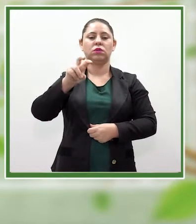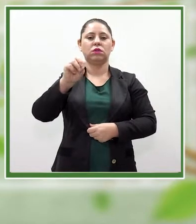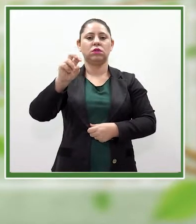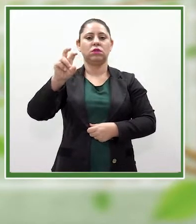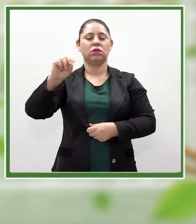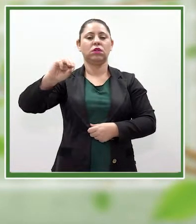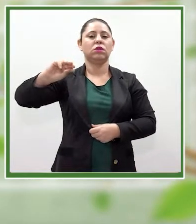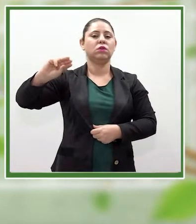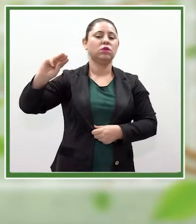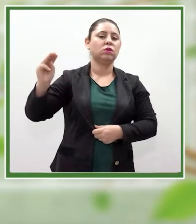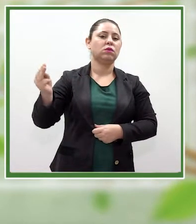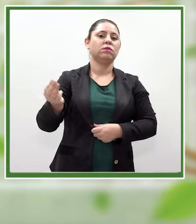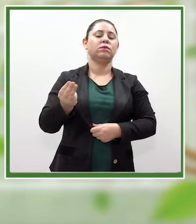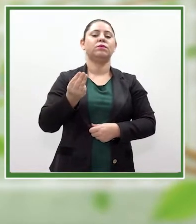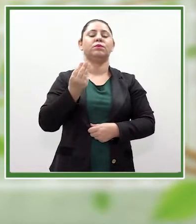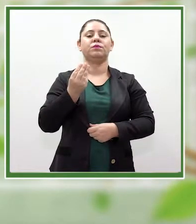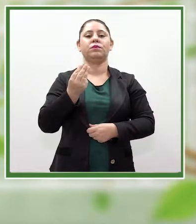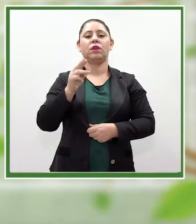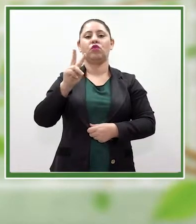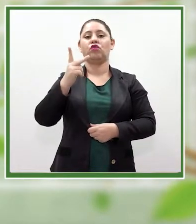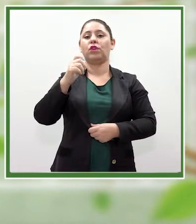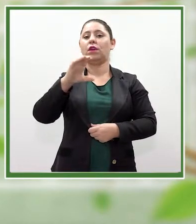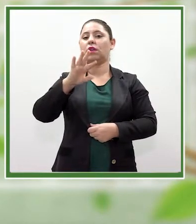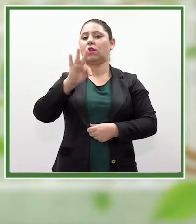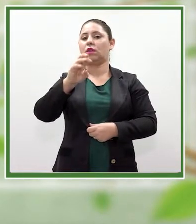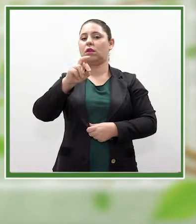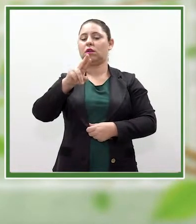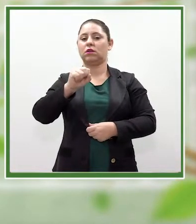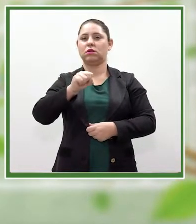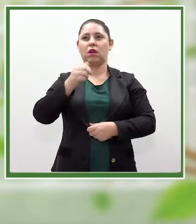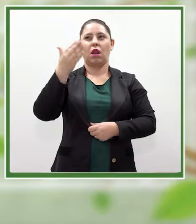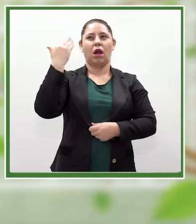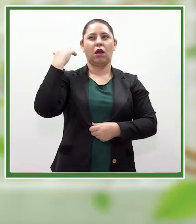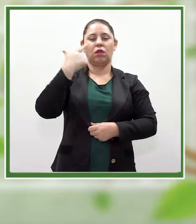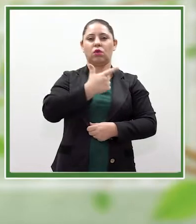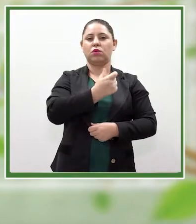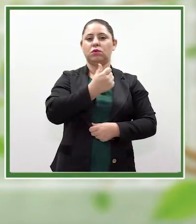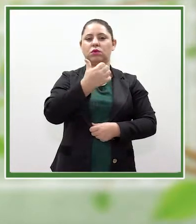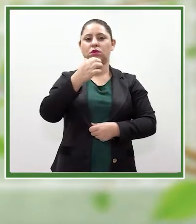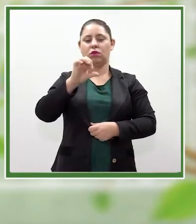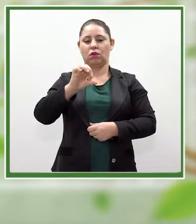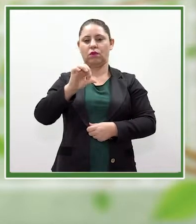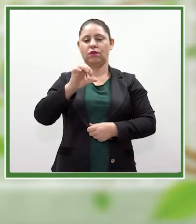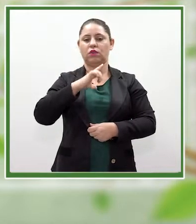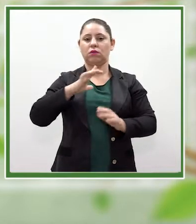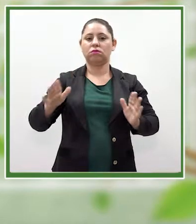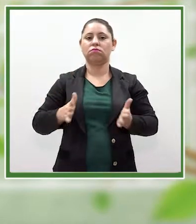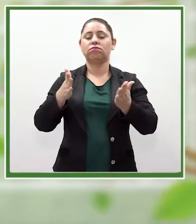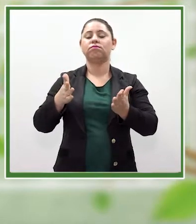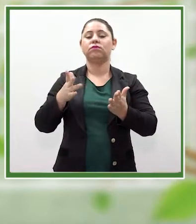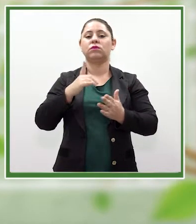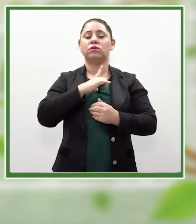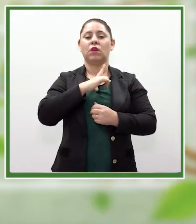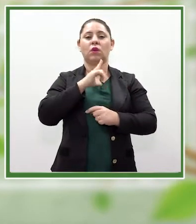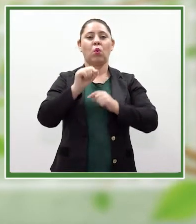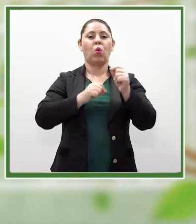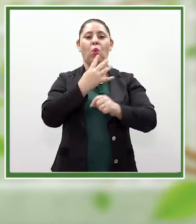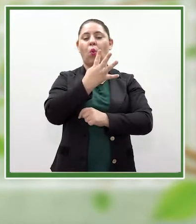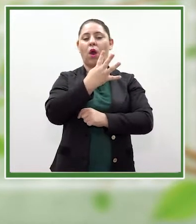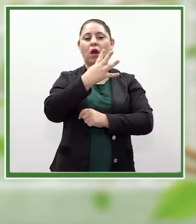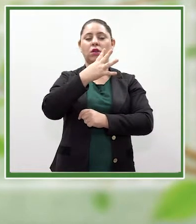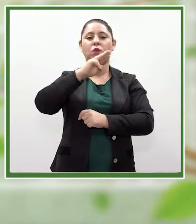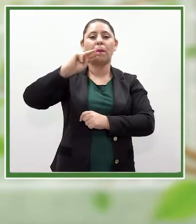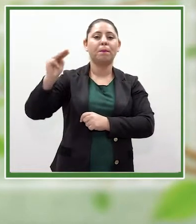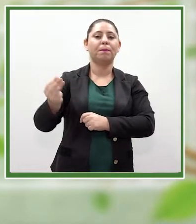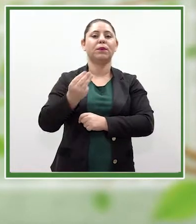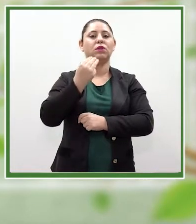contava com 11 milhões e meio de hectares com sistemas integrados. Vejam que lá em 2009, o Brasil se propôs a